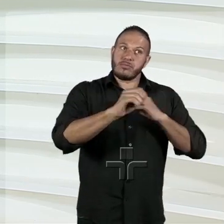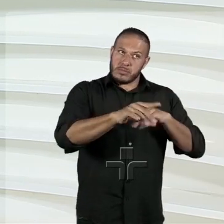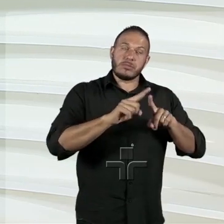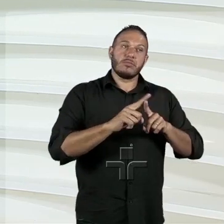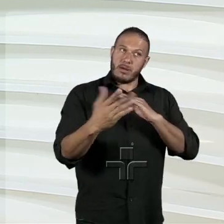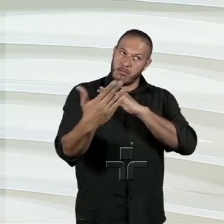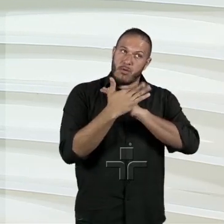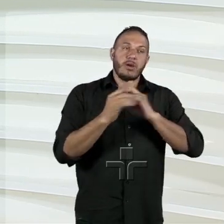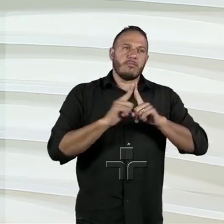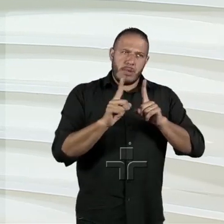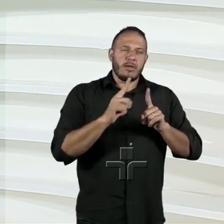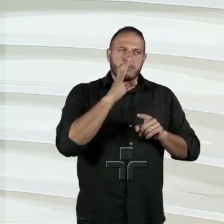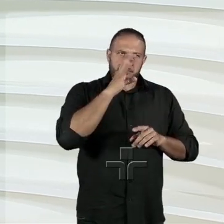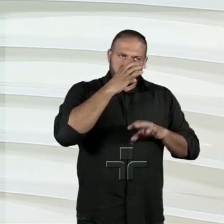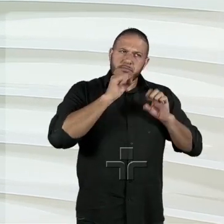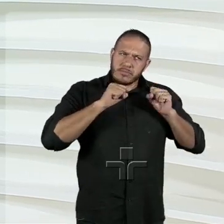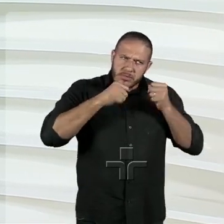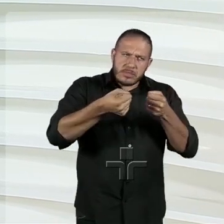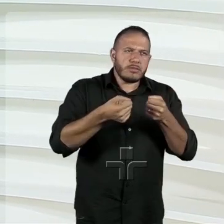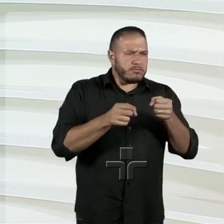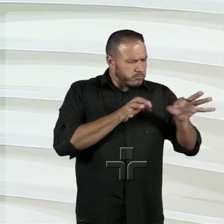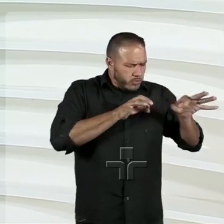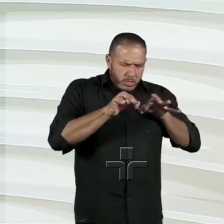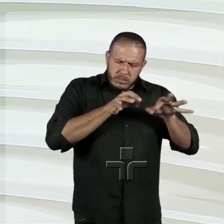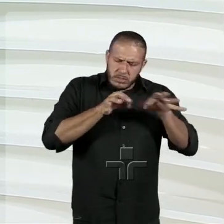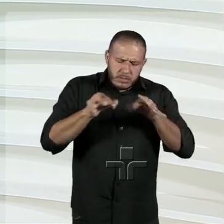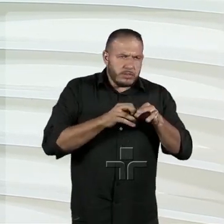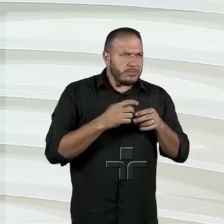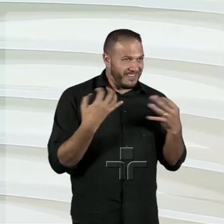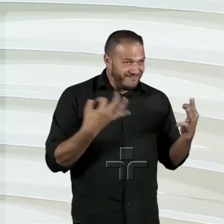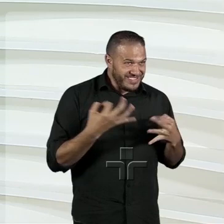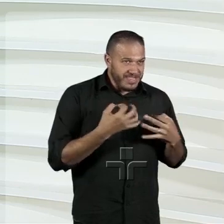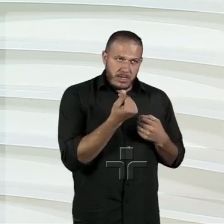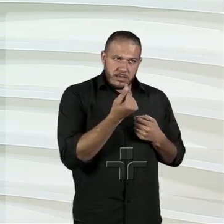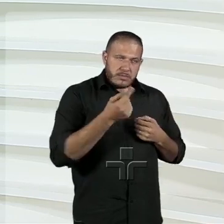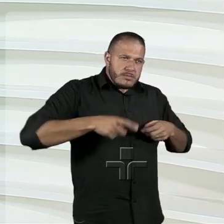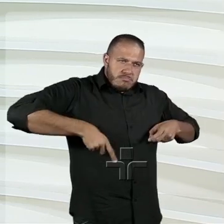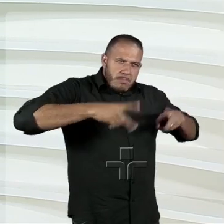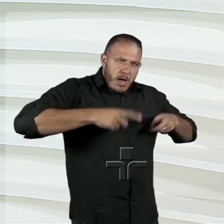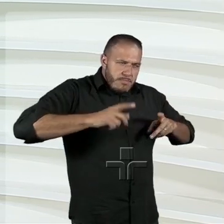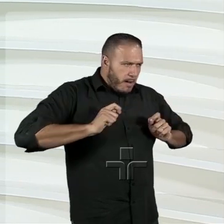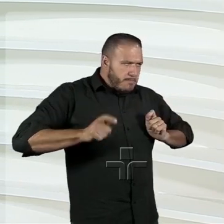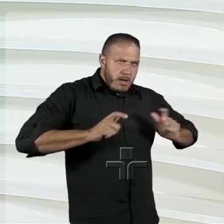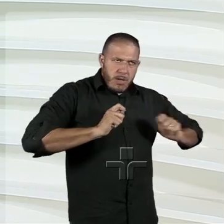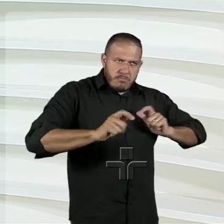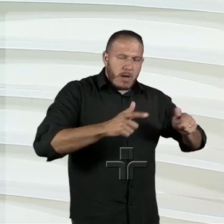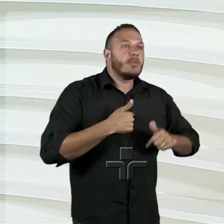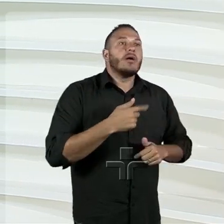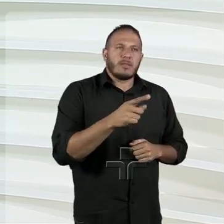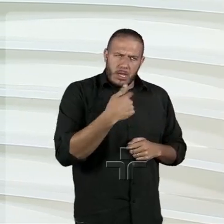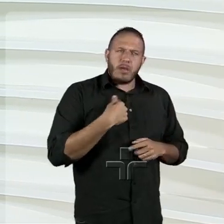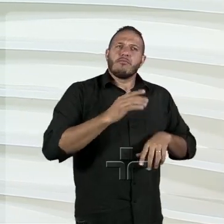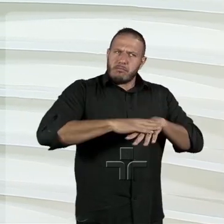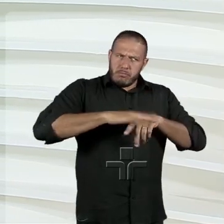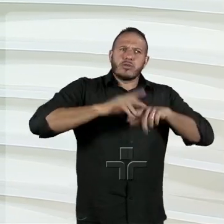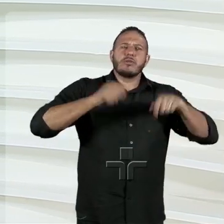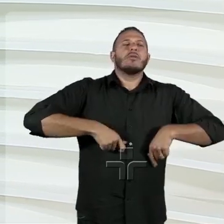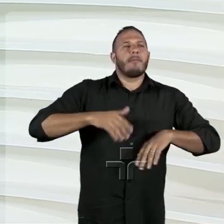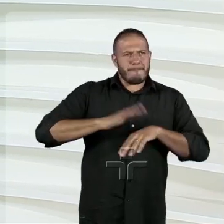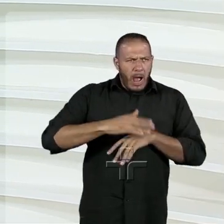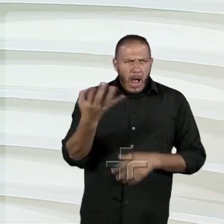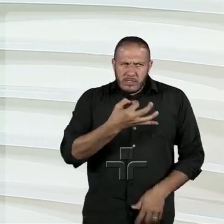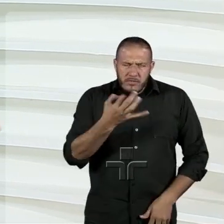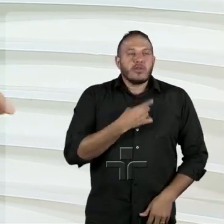gente precisa fazer um esforço, sim, de organização na eficiência do gasto. Nós temos muito potencial de trazer mais eficiência